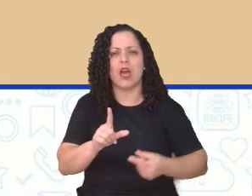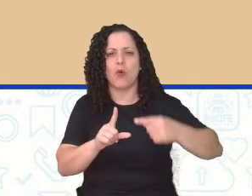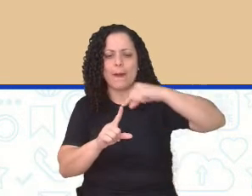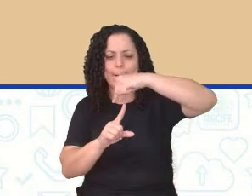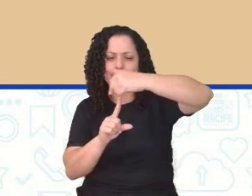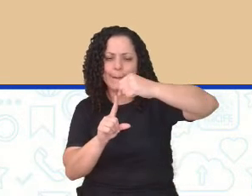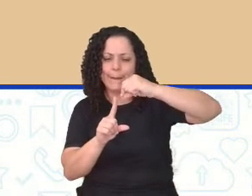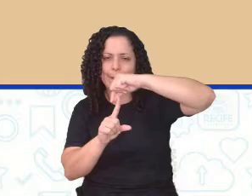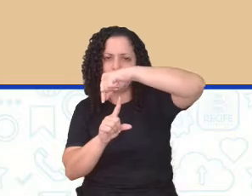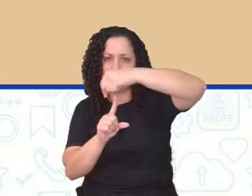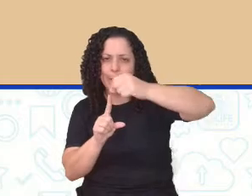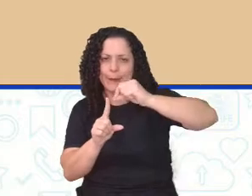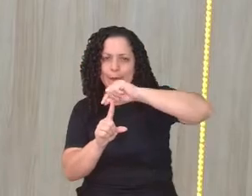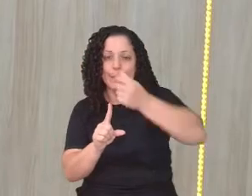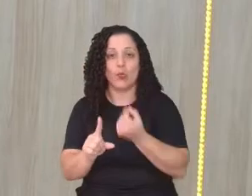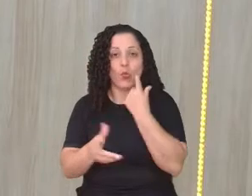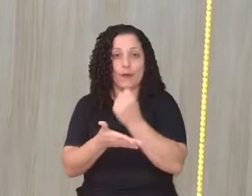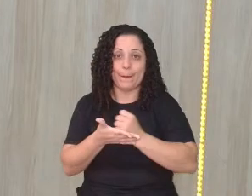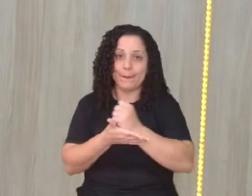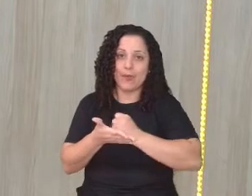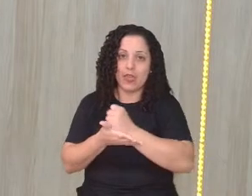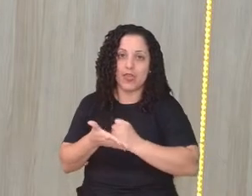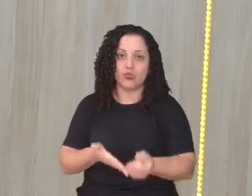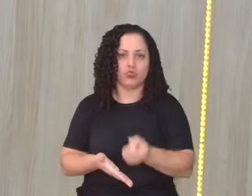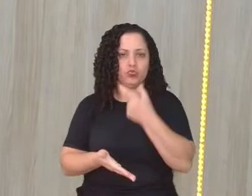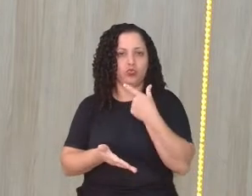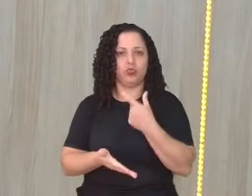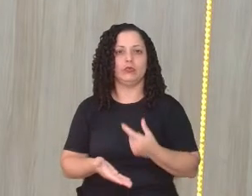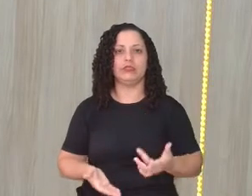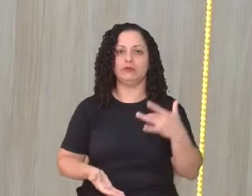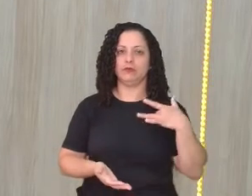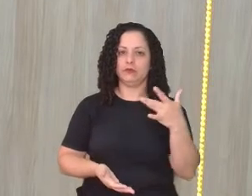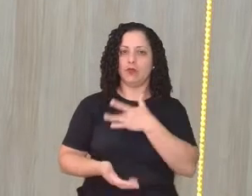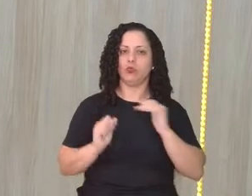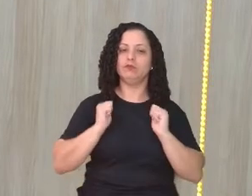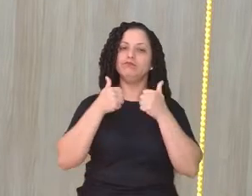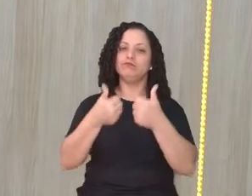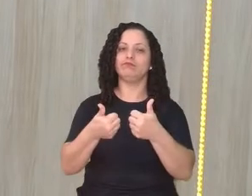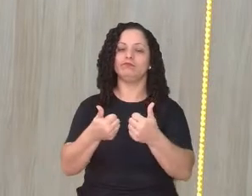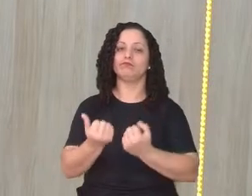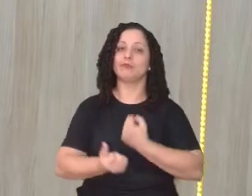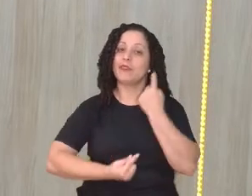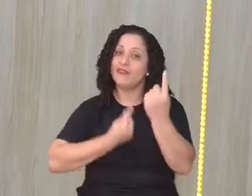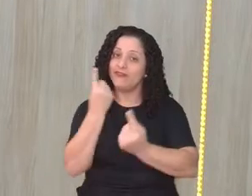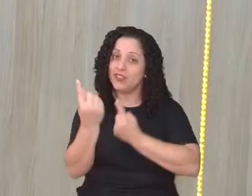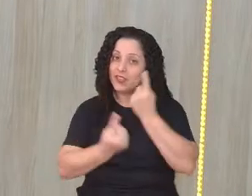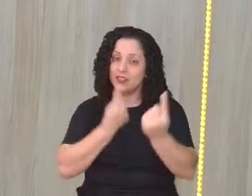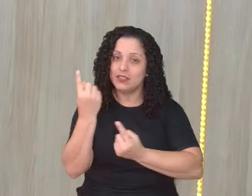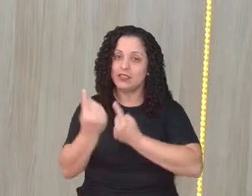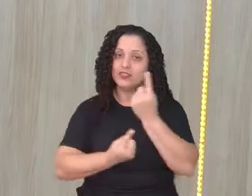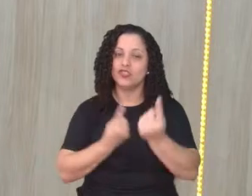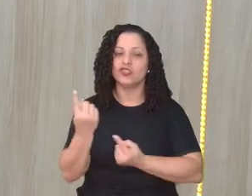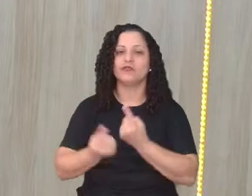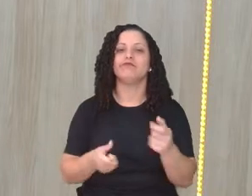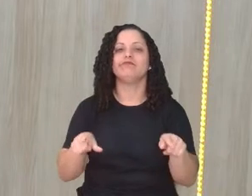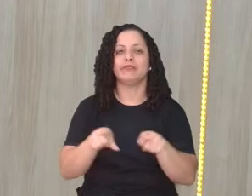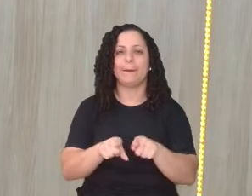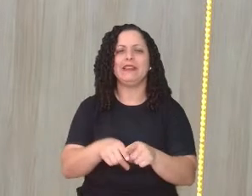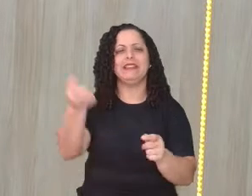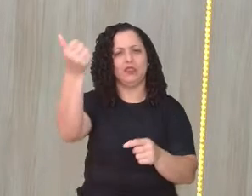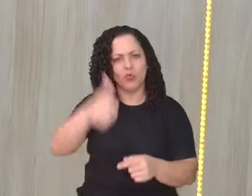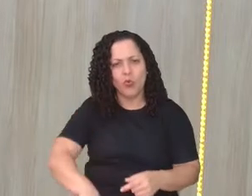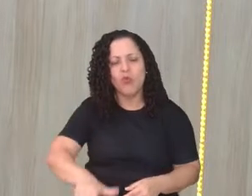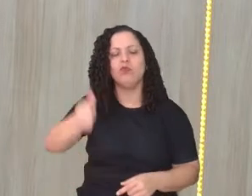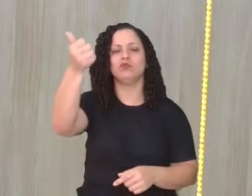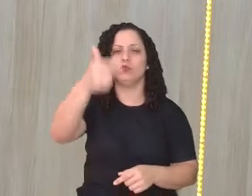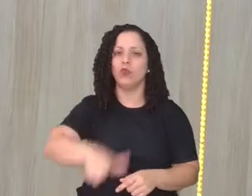dependendo do que está causando, né? E a pessoa vai ficar boa. Ou, em alguns casos, se às vezes acontece uma repetição,